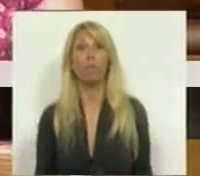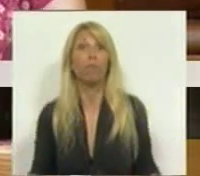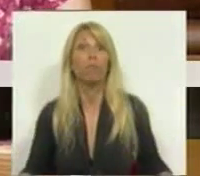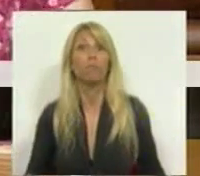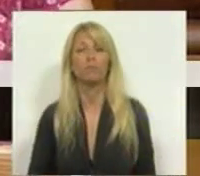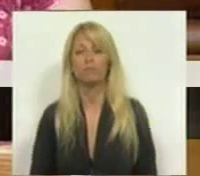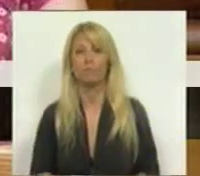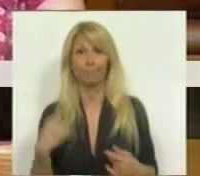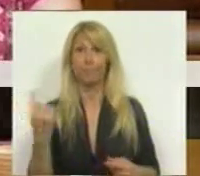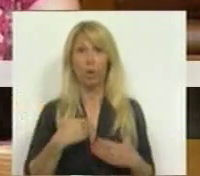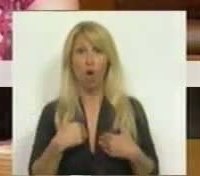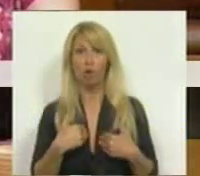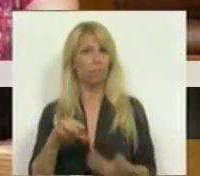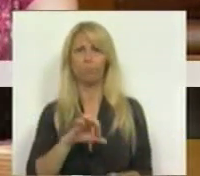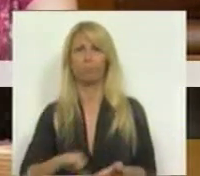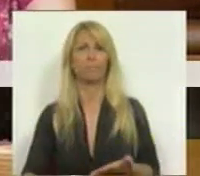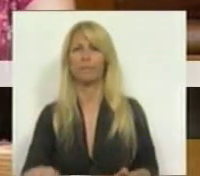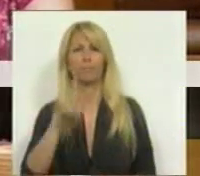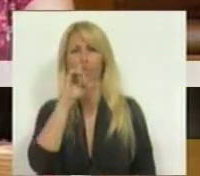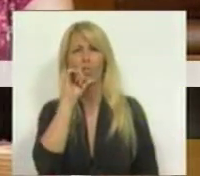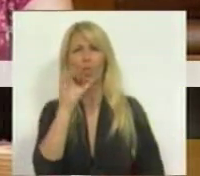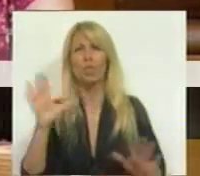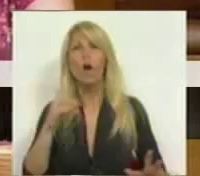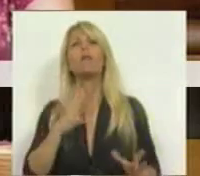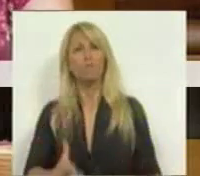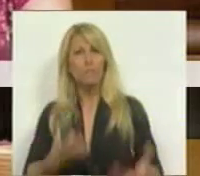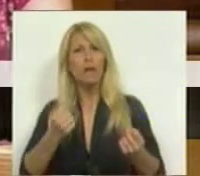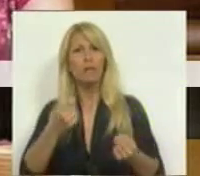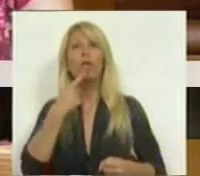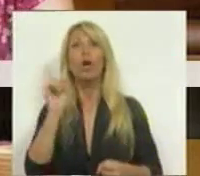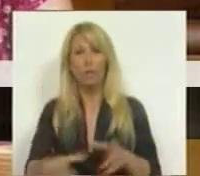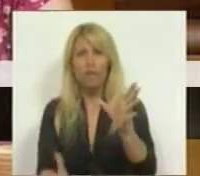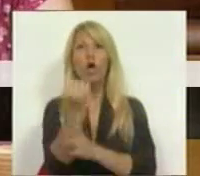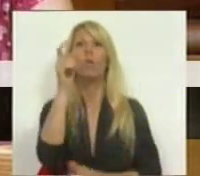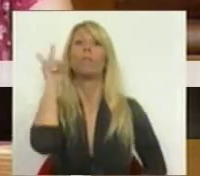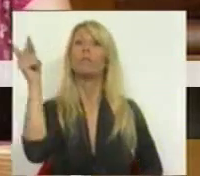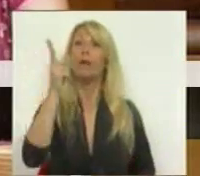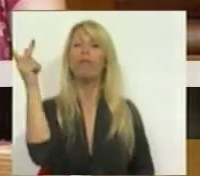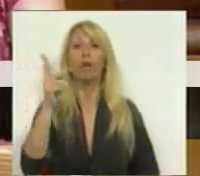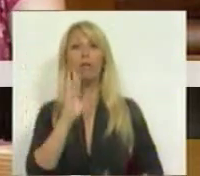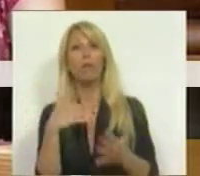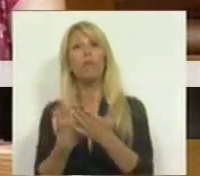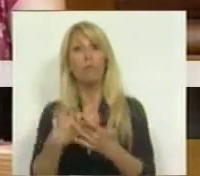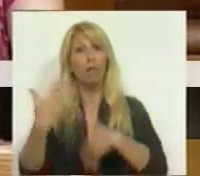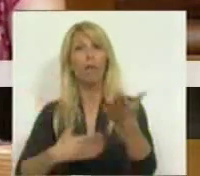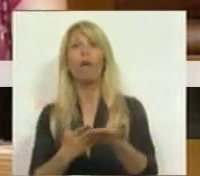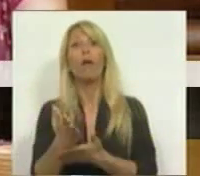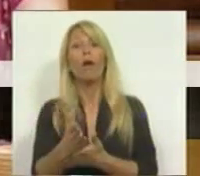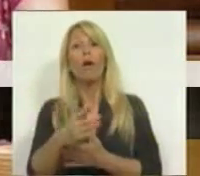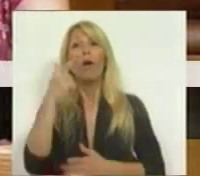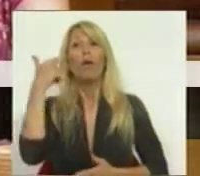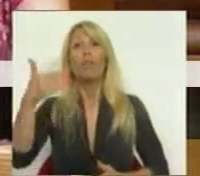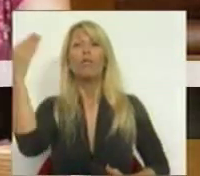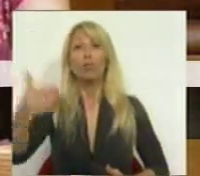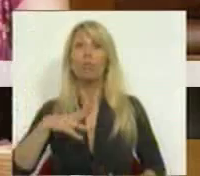parte, não desistimos. Não desistimos de recuperar as nossas vidas e de resgatar o futuro de Portugal. Ou vencemos